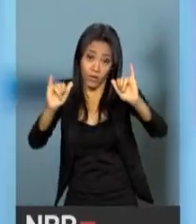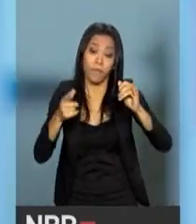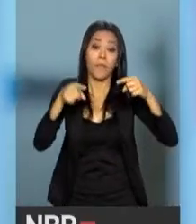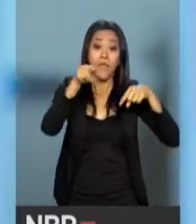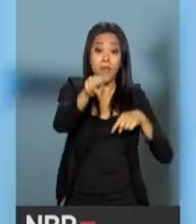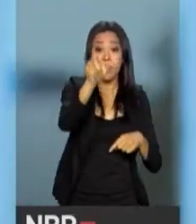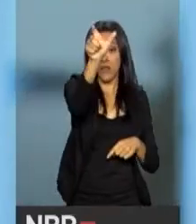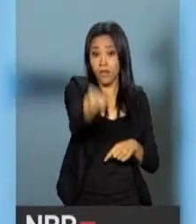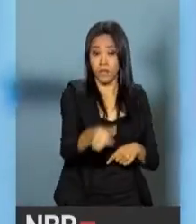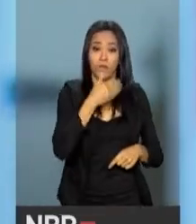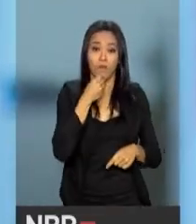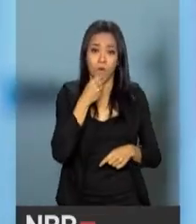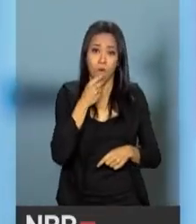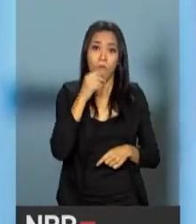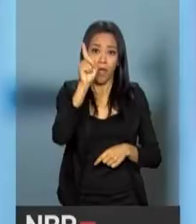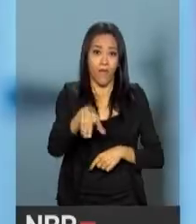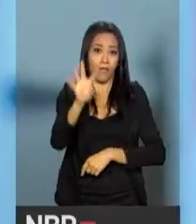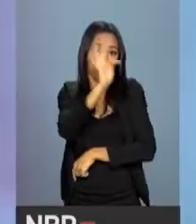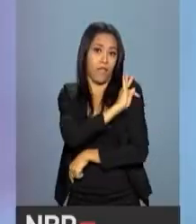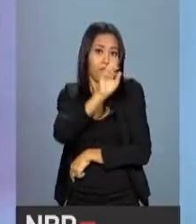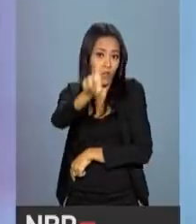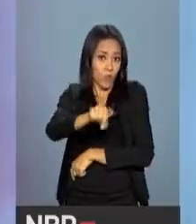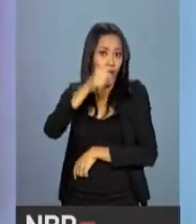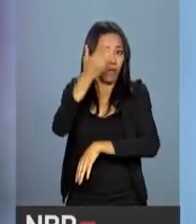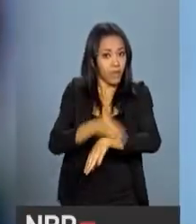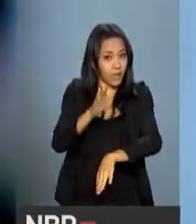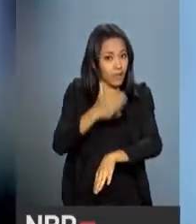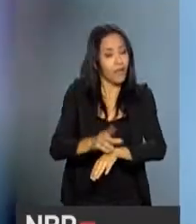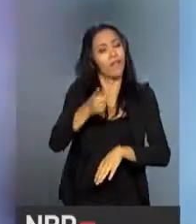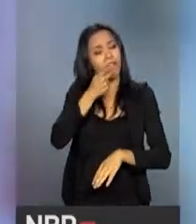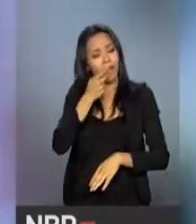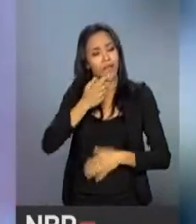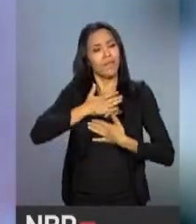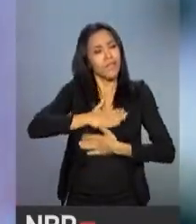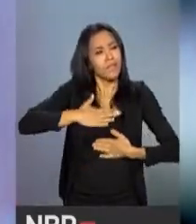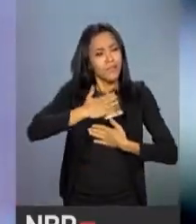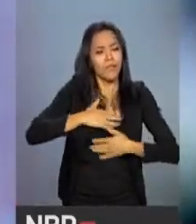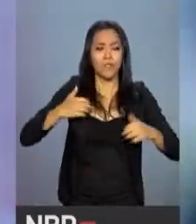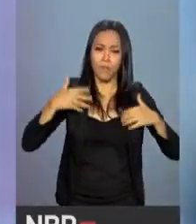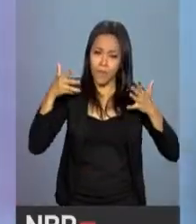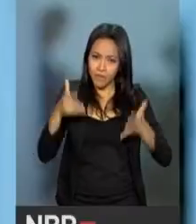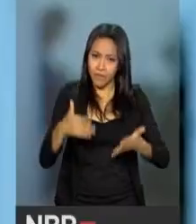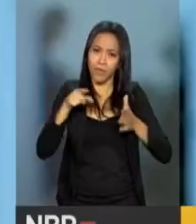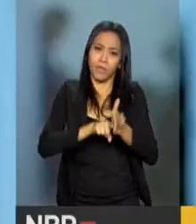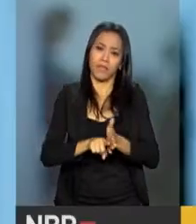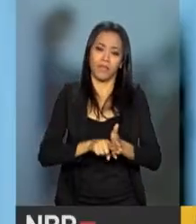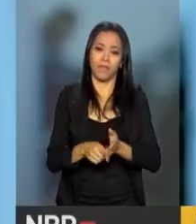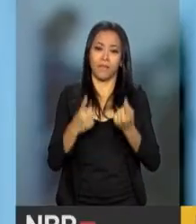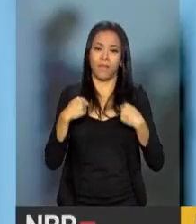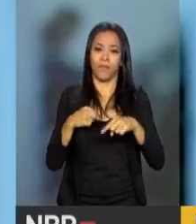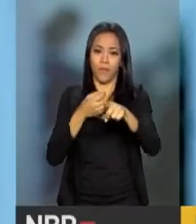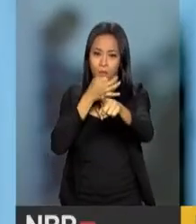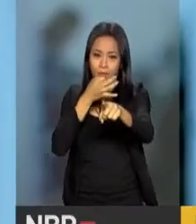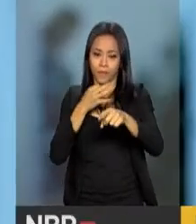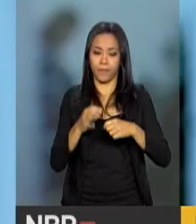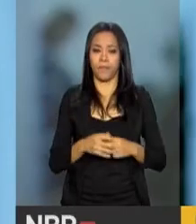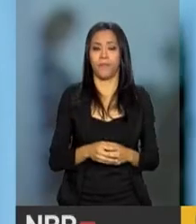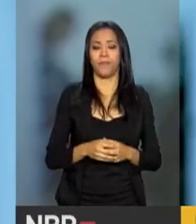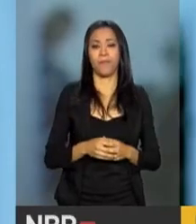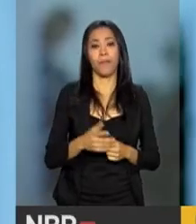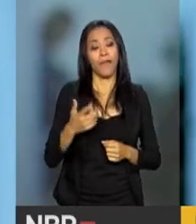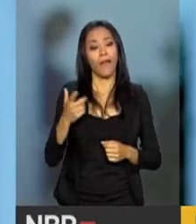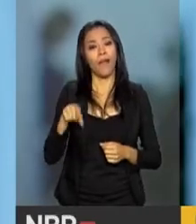que foi selecionado para o treinamento fala da satisfação em participar da pesquisa ter um retrato da